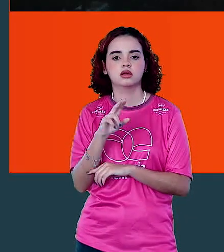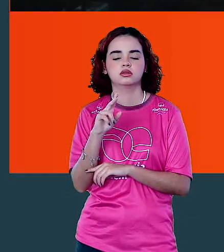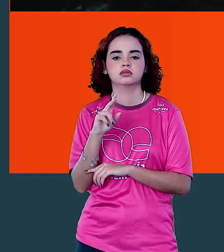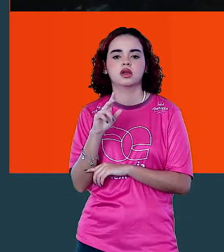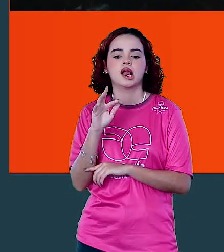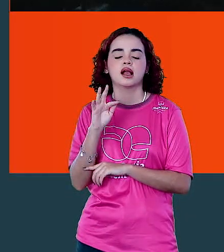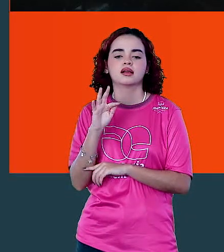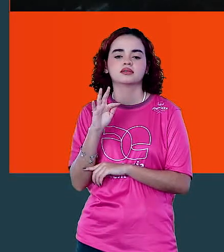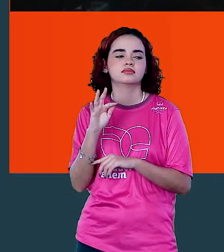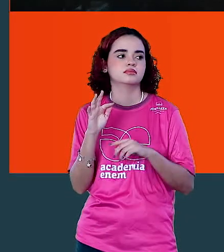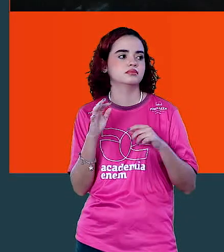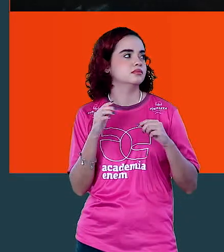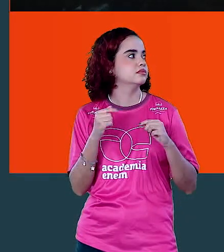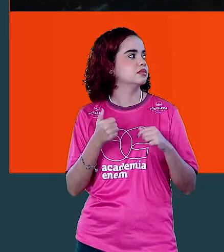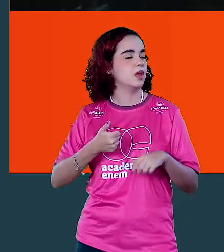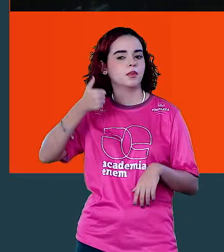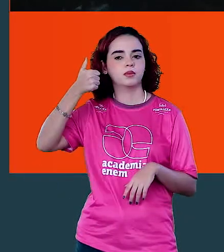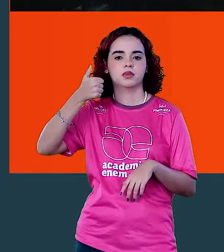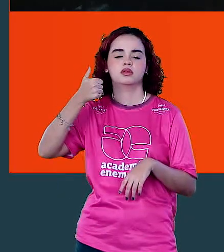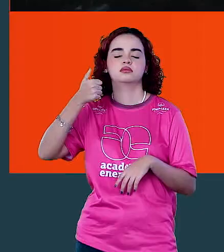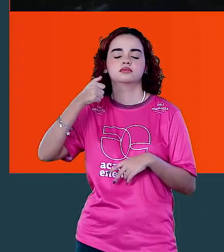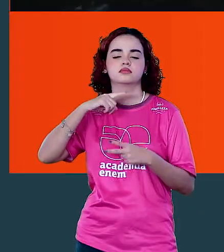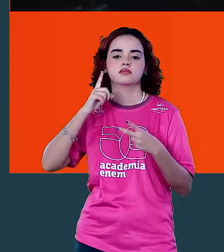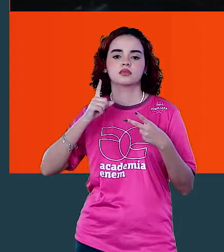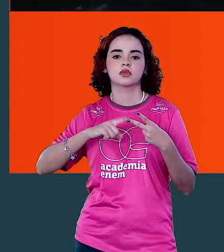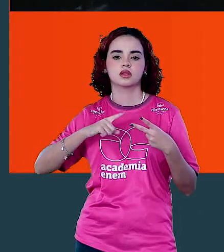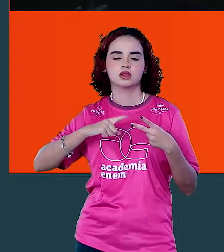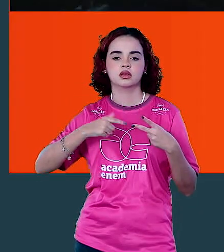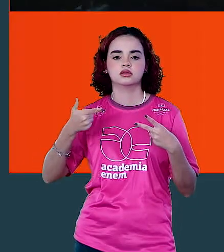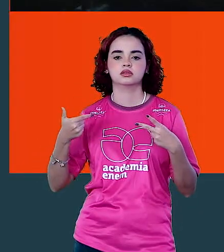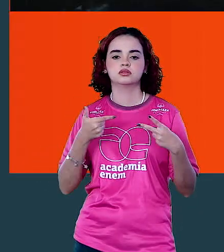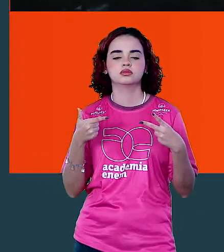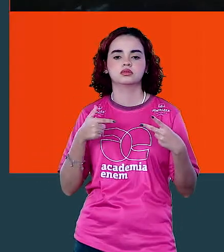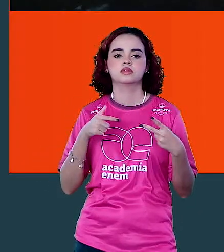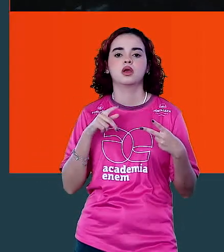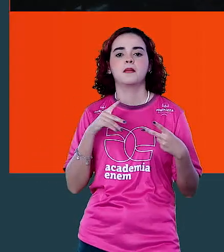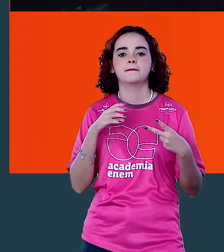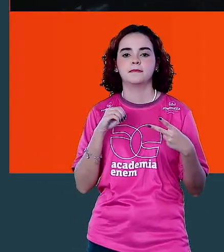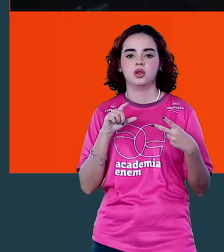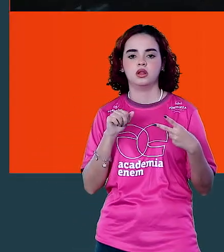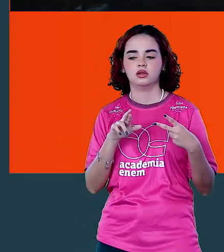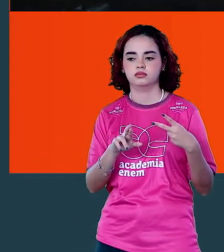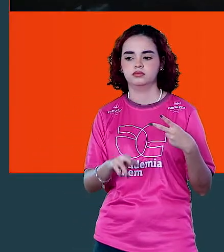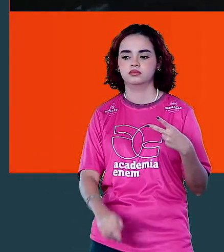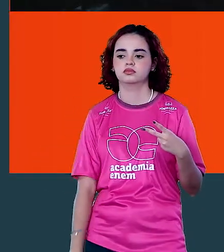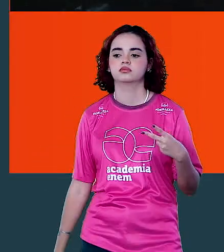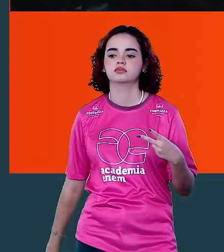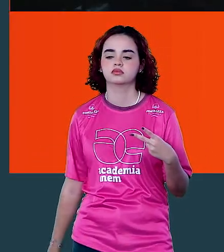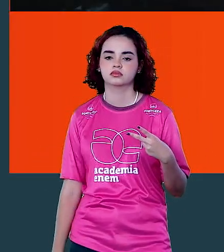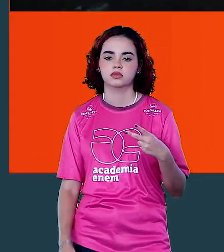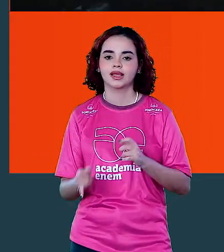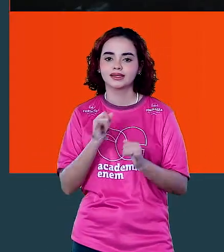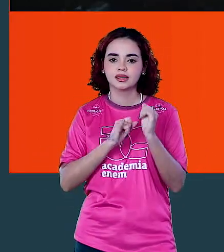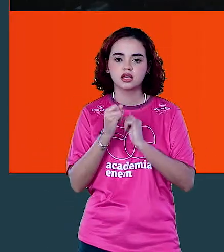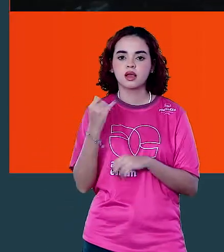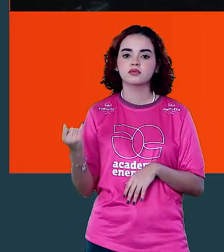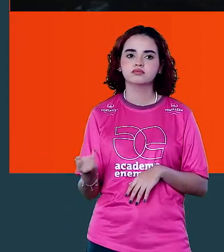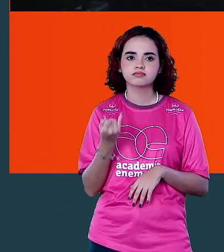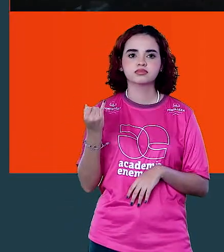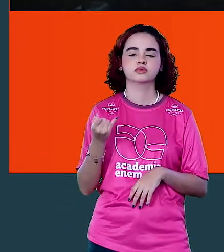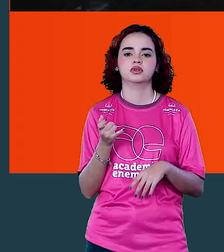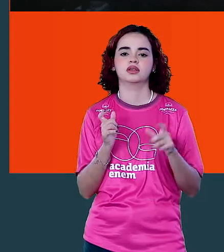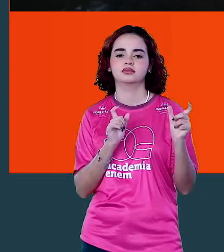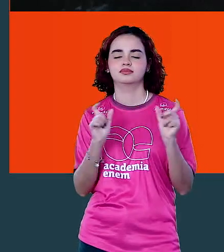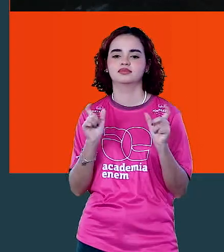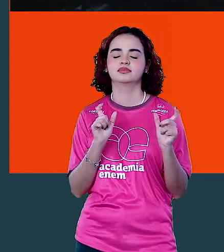Hidrofílico ou lipofóbico, moléculas que são polares. Cara, isso é muito importante. Essa linguagem da química, eu sempre falo, né? Eu